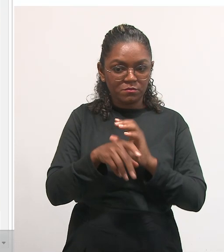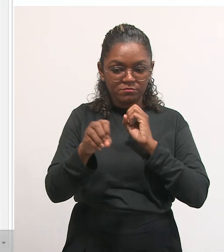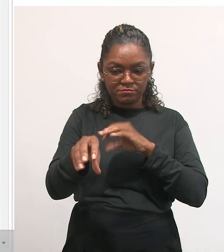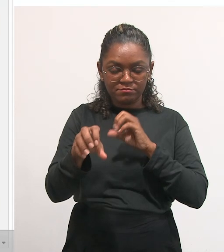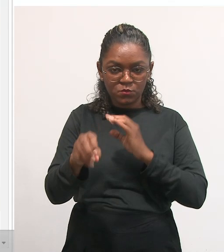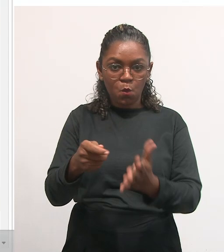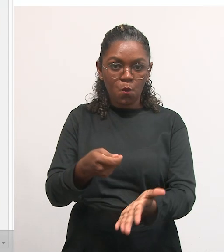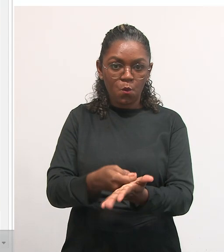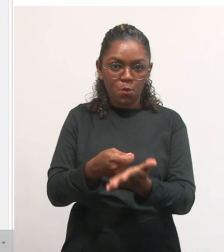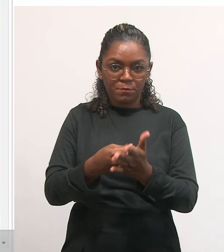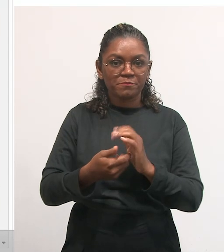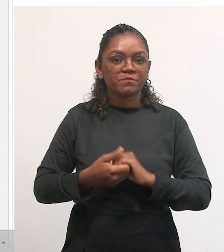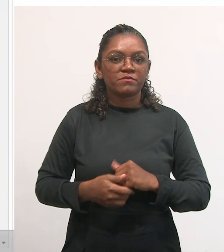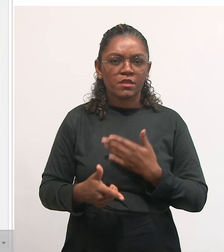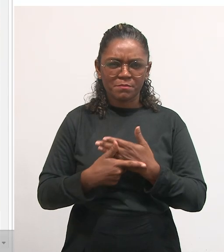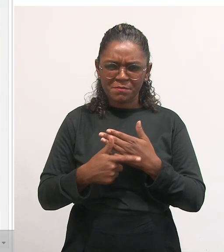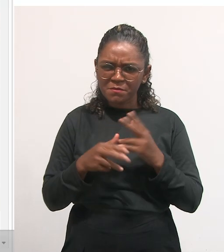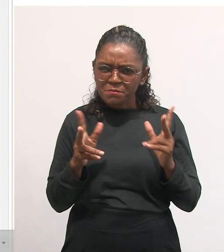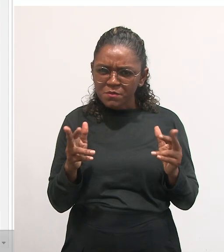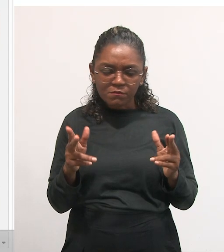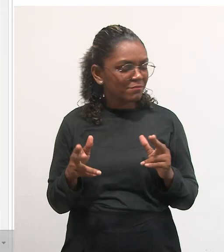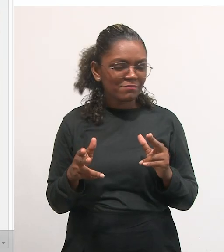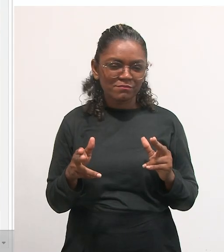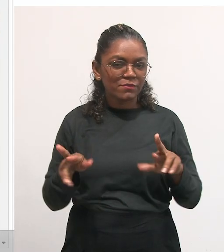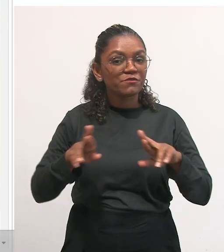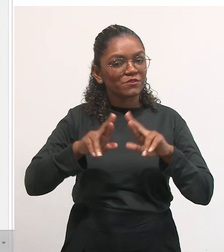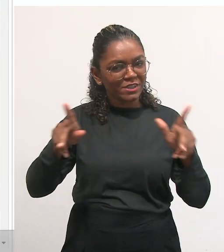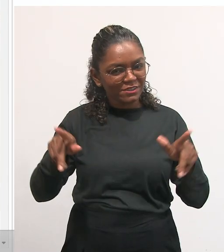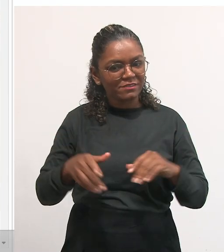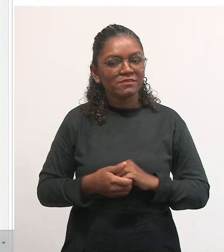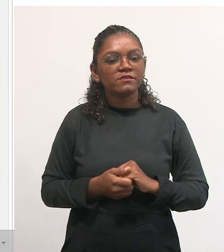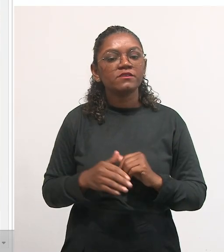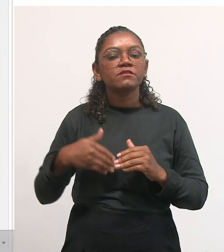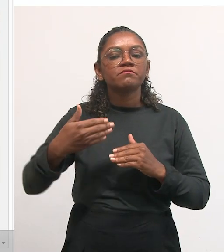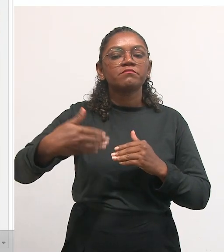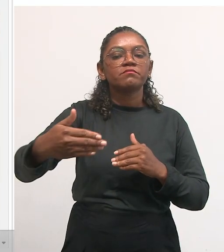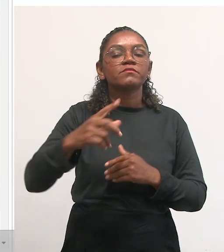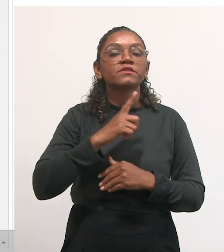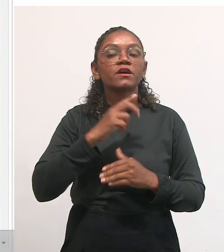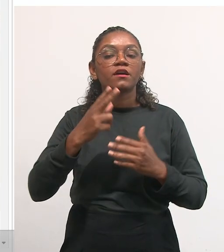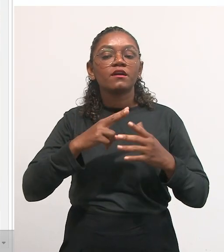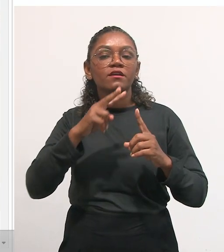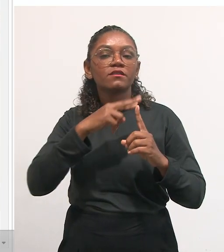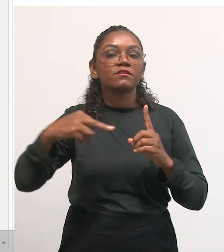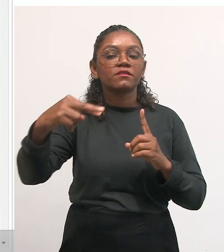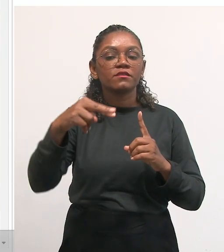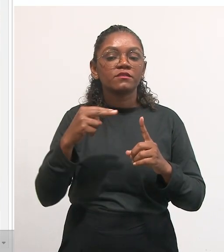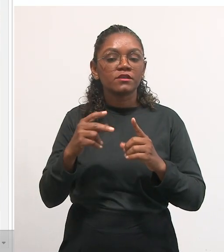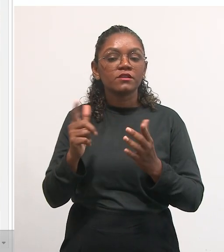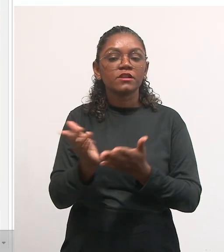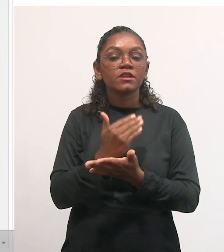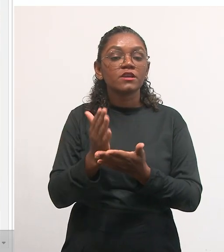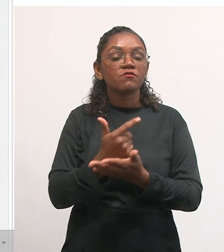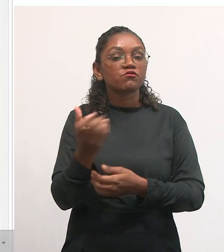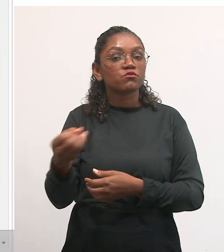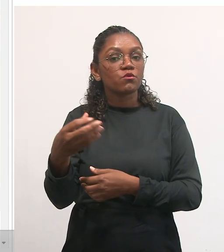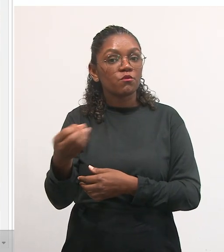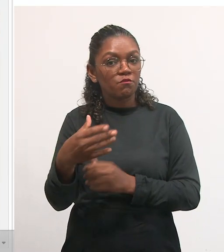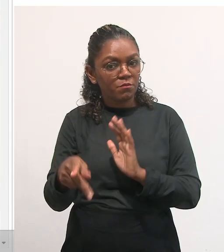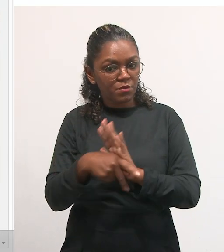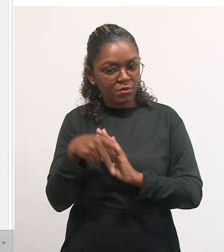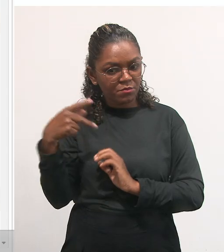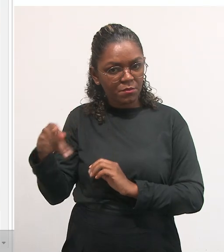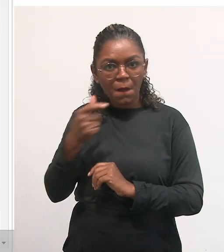colocou e mais adiante a gente vai ter uma perspectiva num outro livro dele mais recente que é saberes e